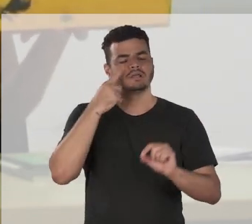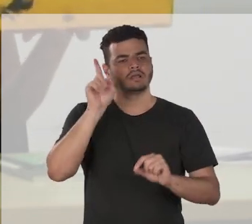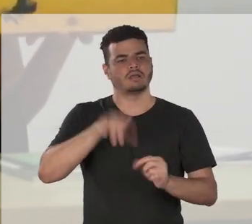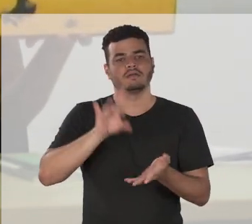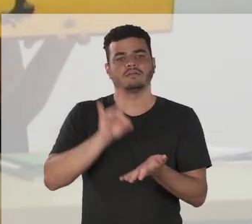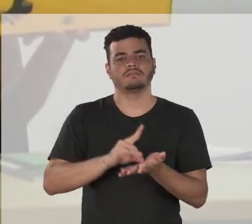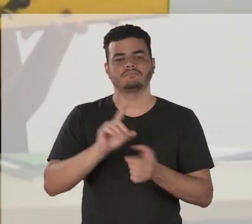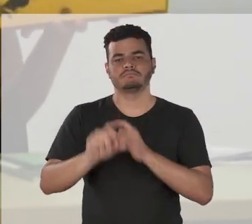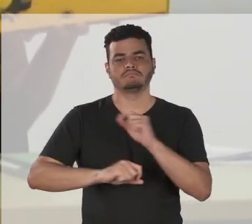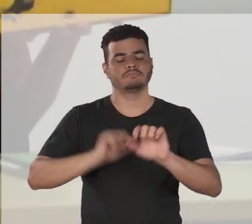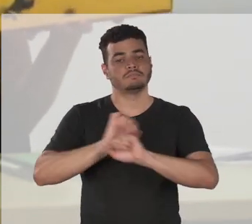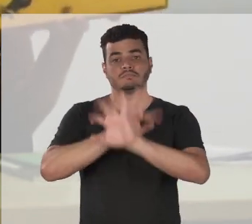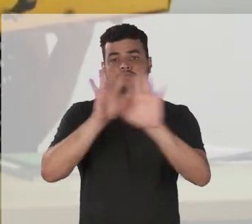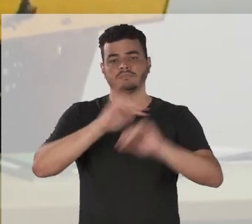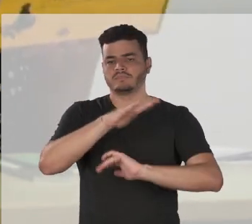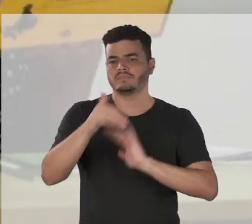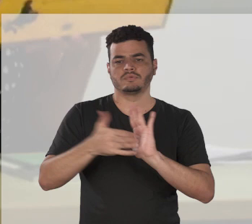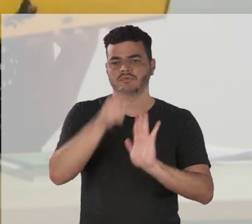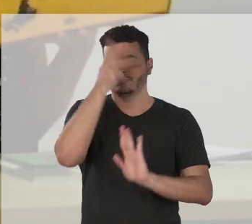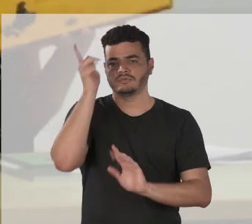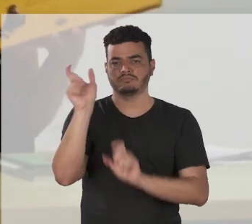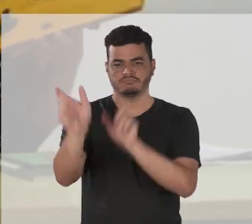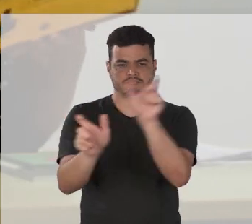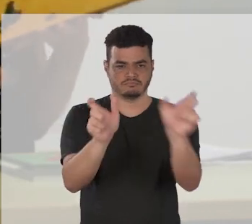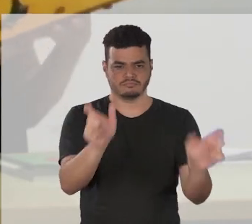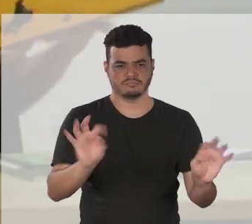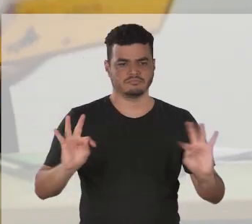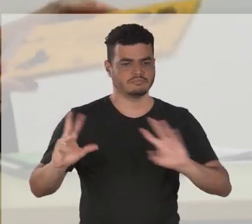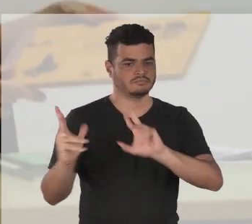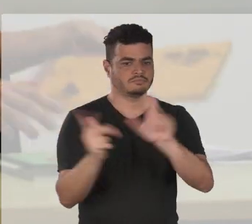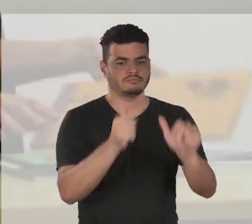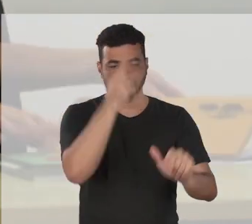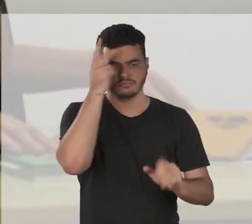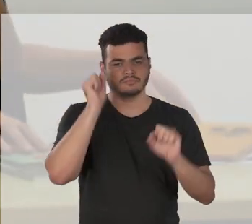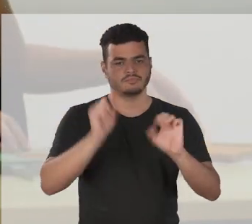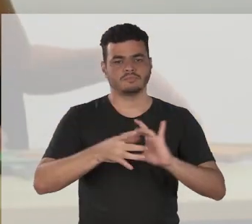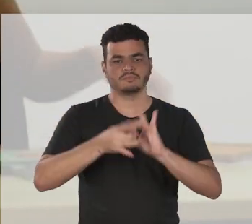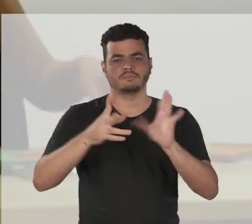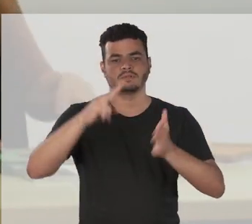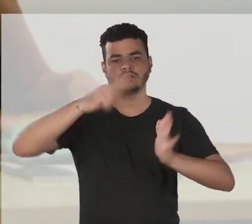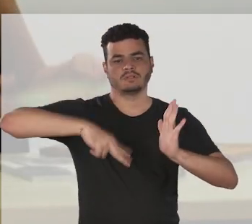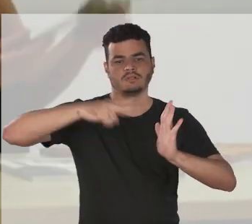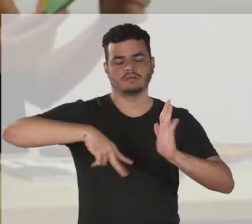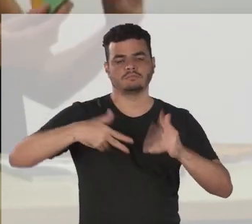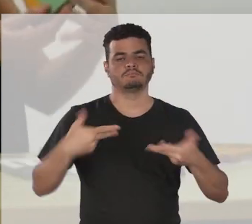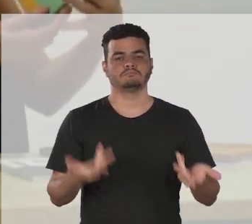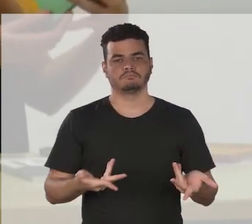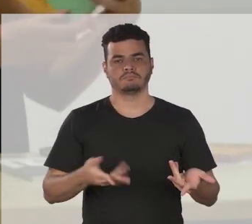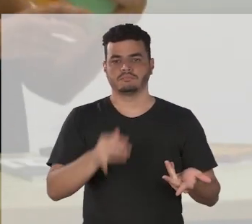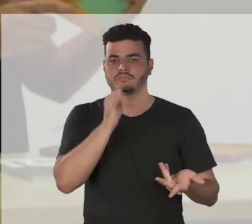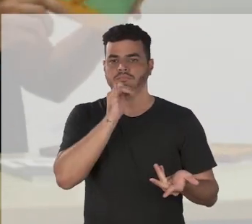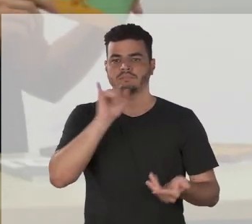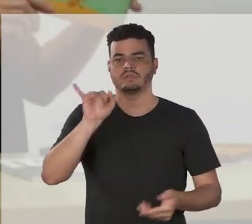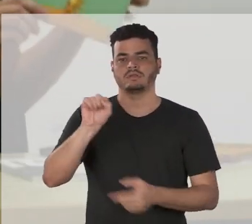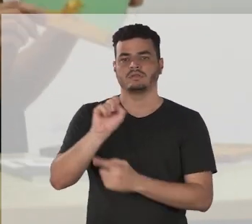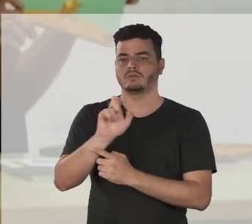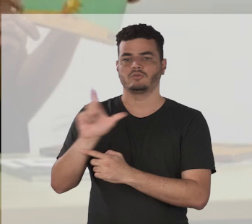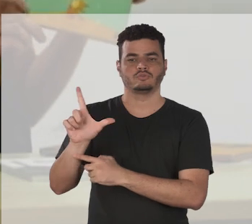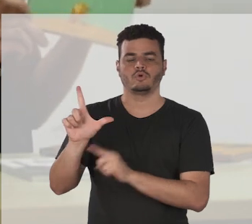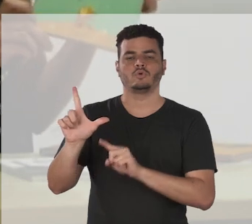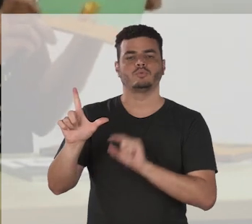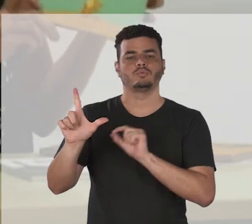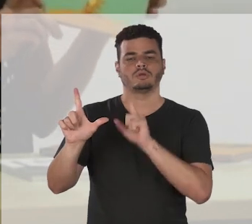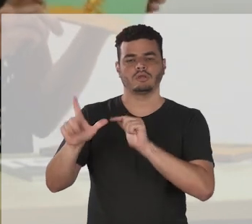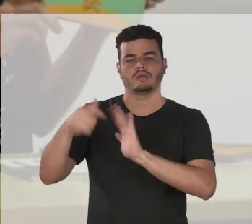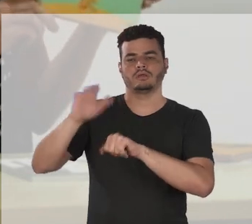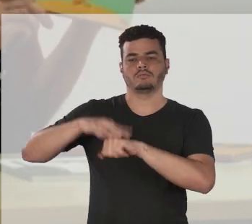livro claramente para todos, para todas, para todos, assim que usamos a linguagem inclusiva.